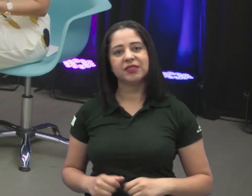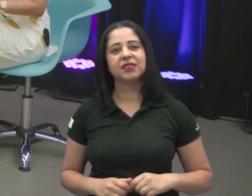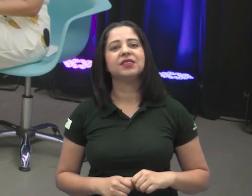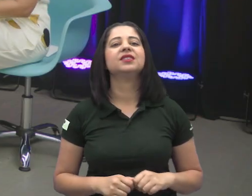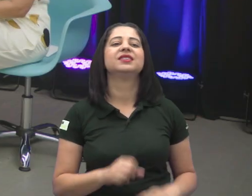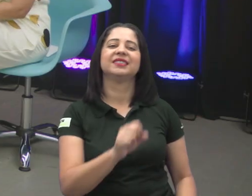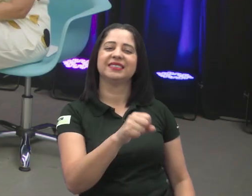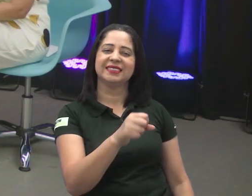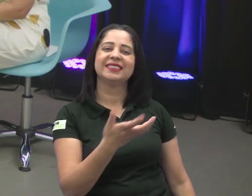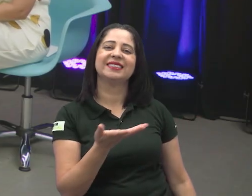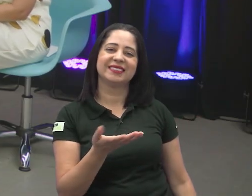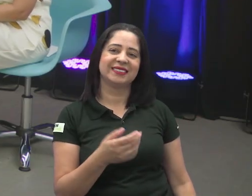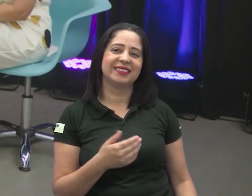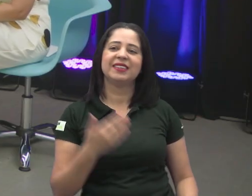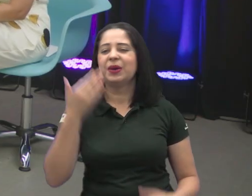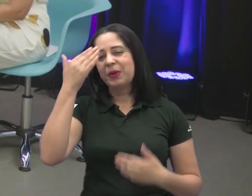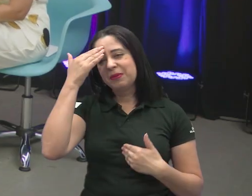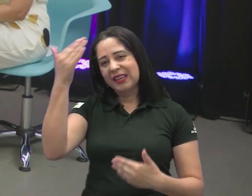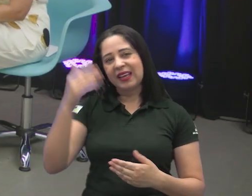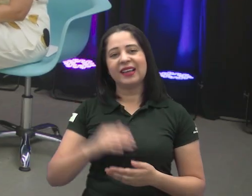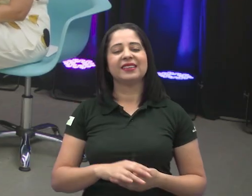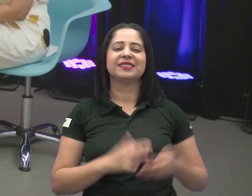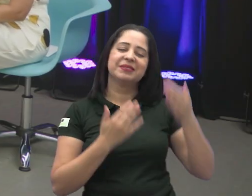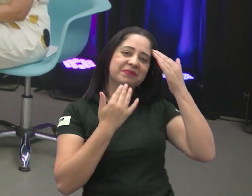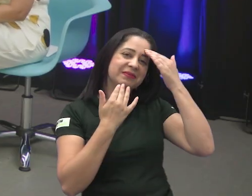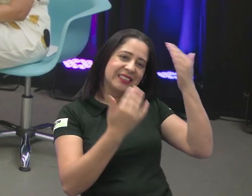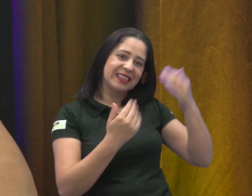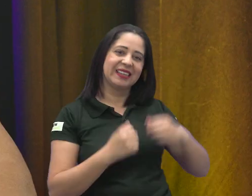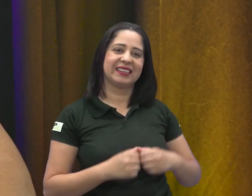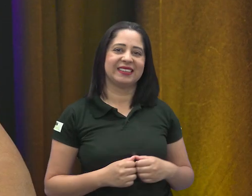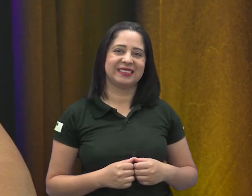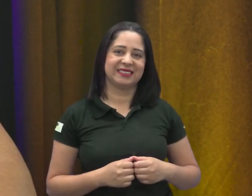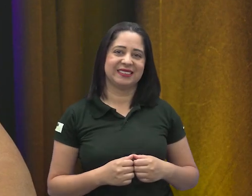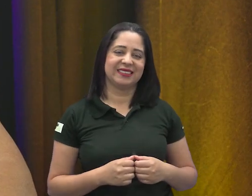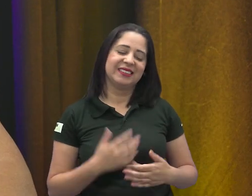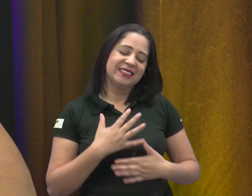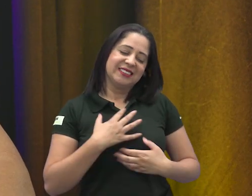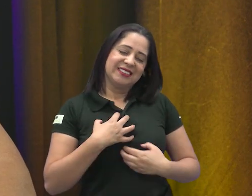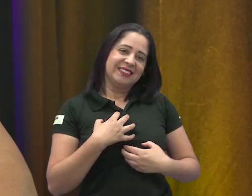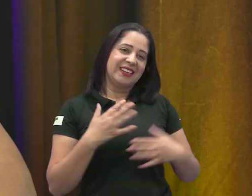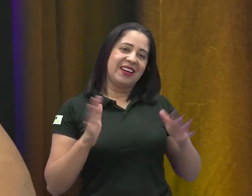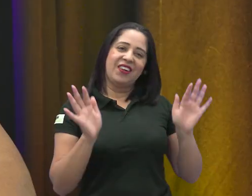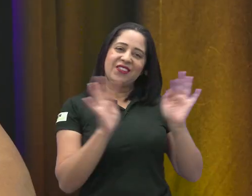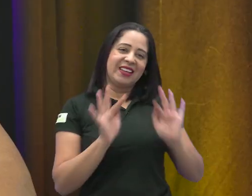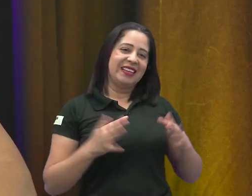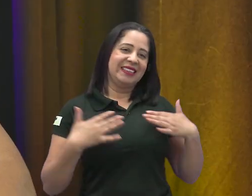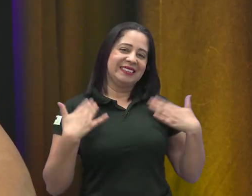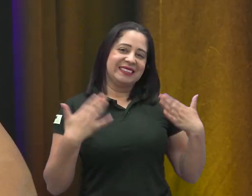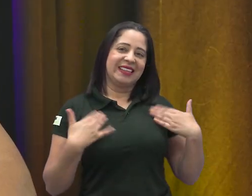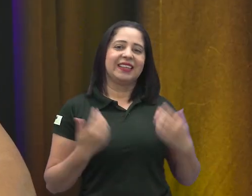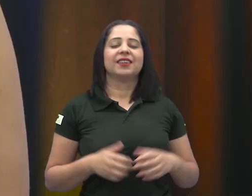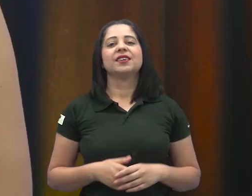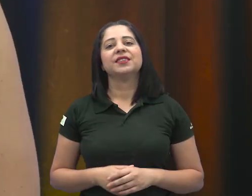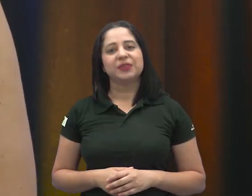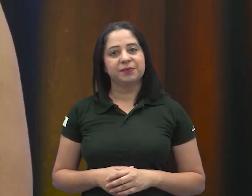viu, Mirna? Própria, né? Muito obrigada, viu? Eu que agradeço estar aqui. Para mim é uma alegria.